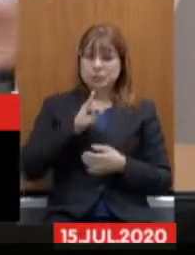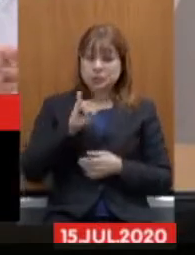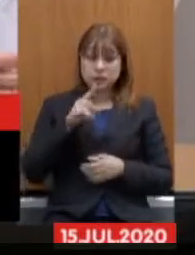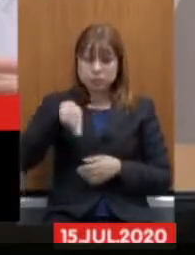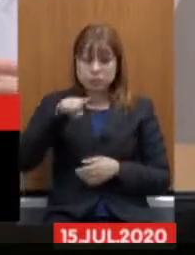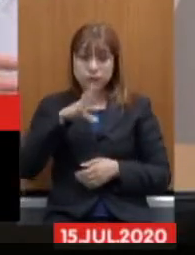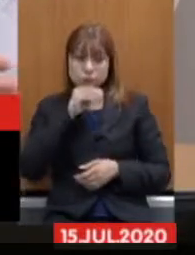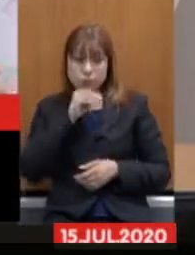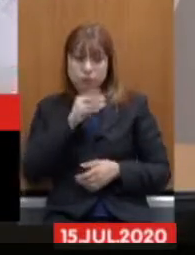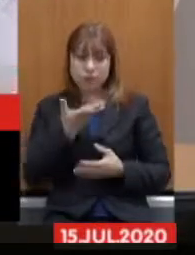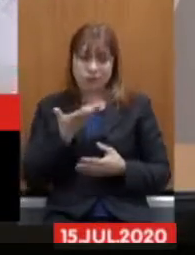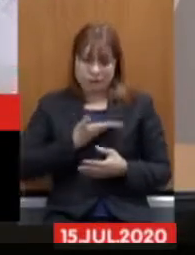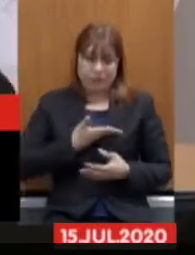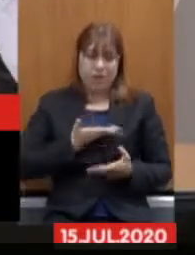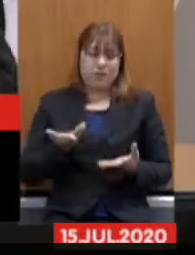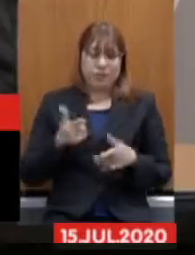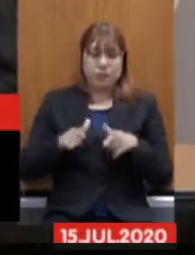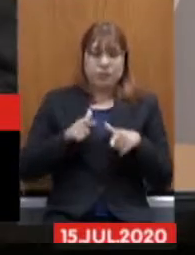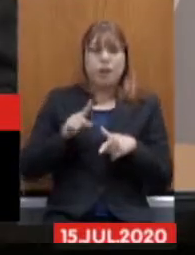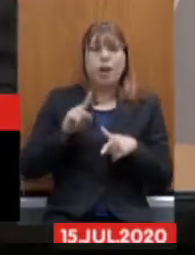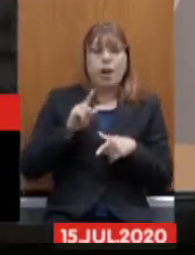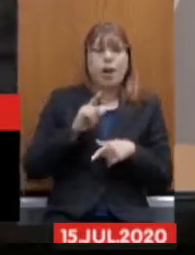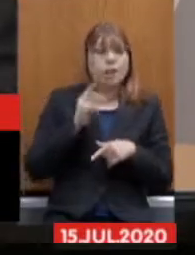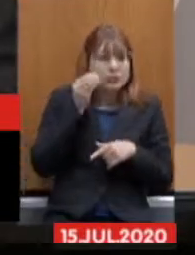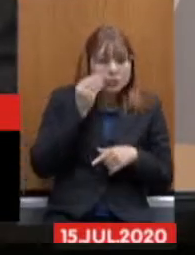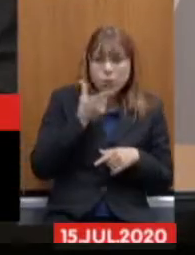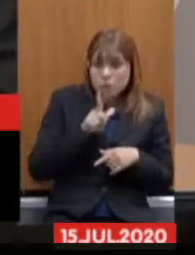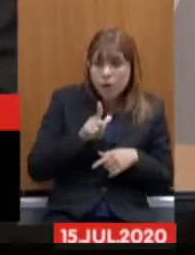acaba indo para a rede privada